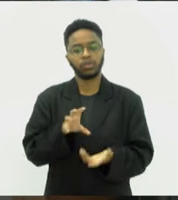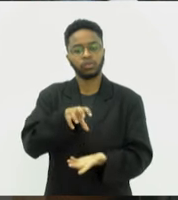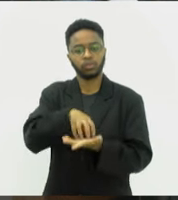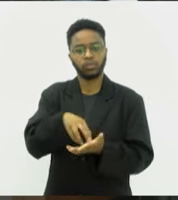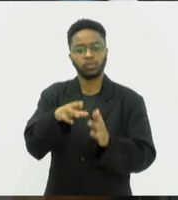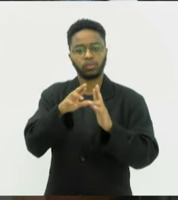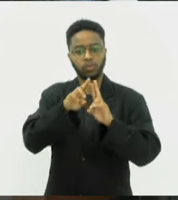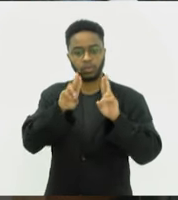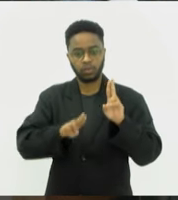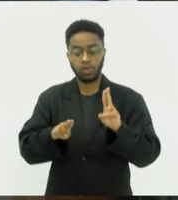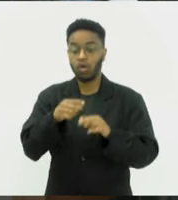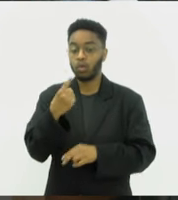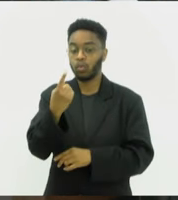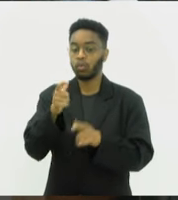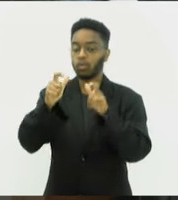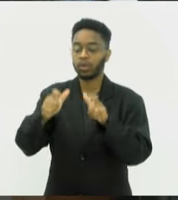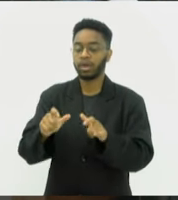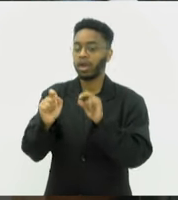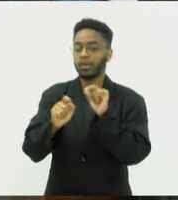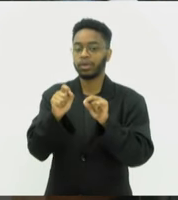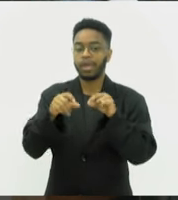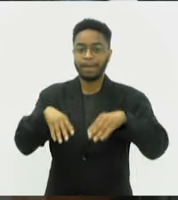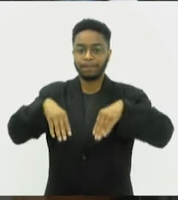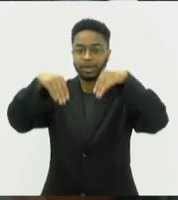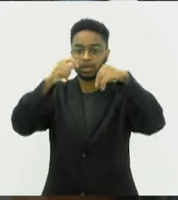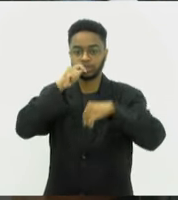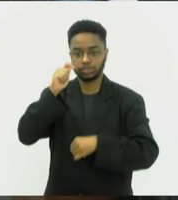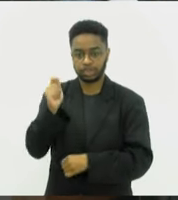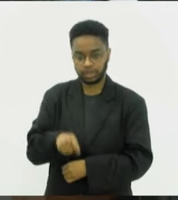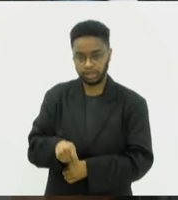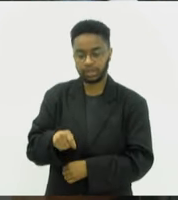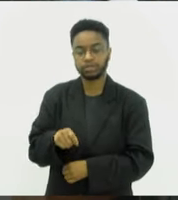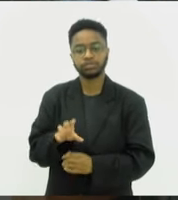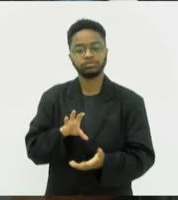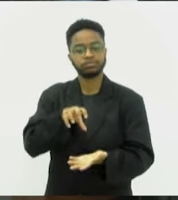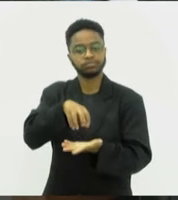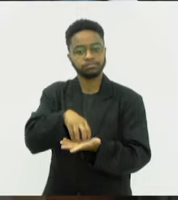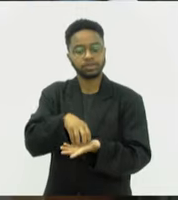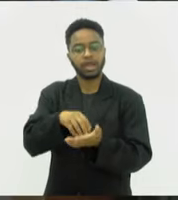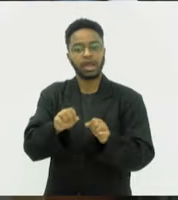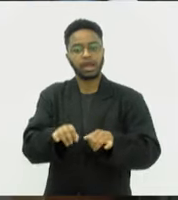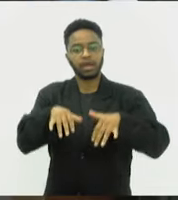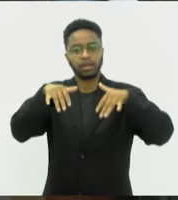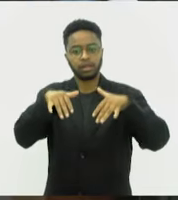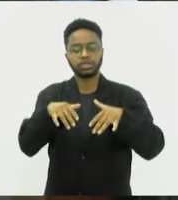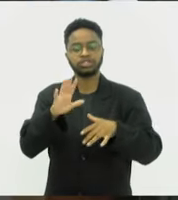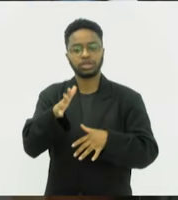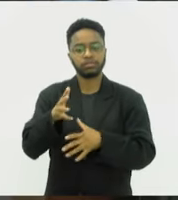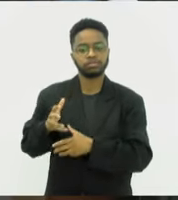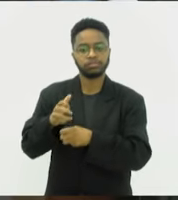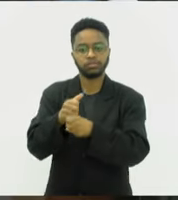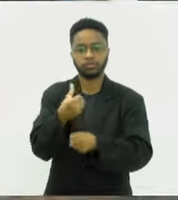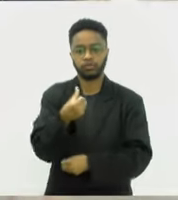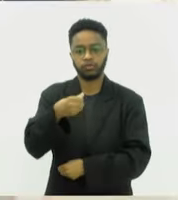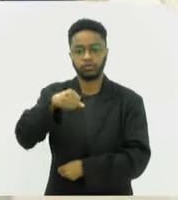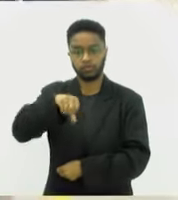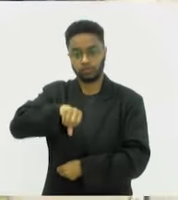Palácio Tiradentes, sede histórica da Assembleia Legislativa, que completou 98 anos. Eu fui até lá conferir.